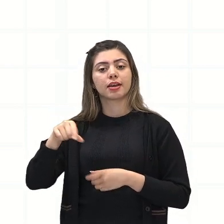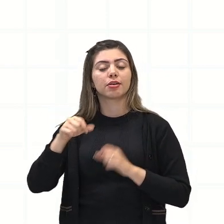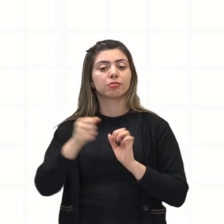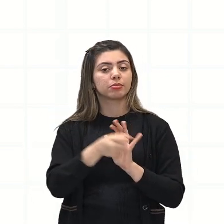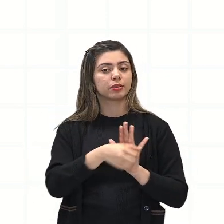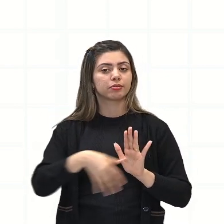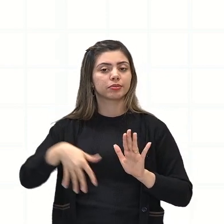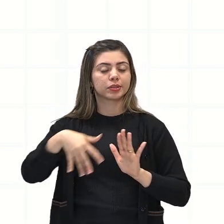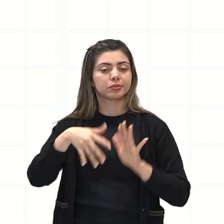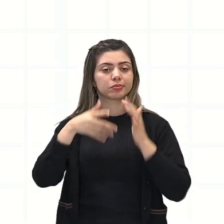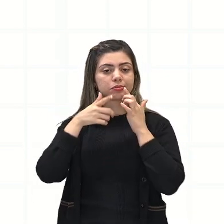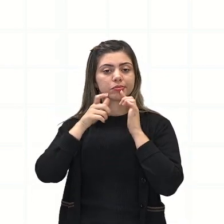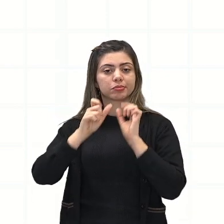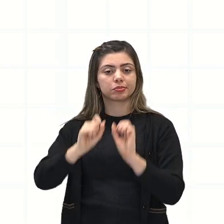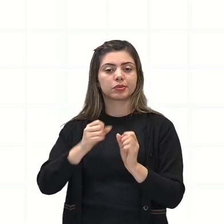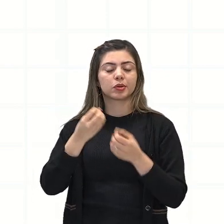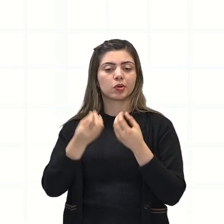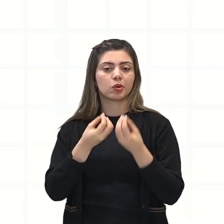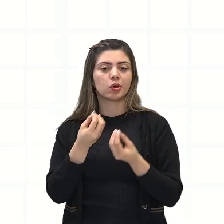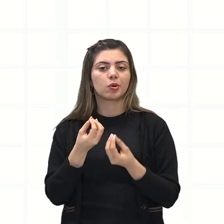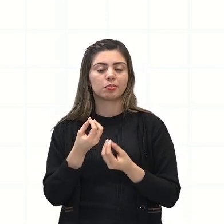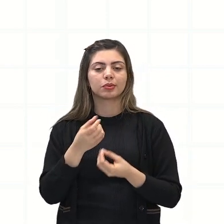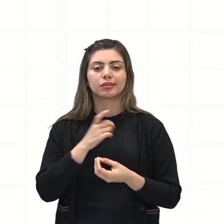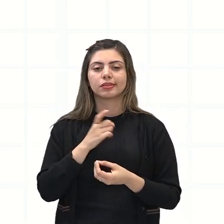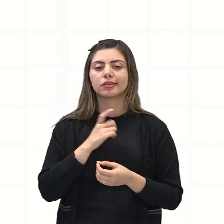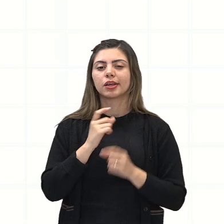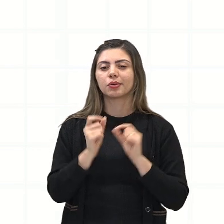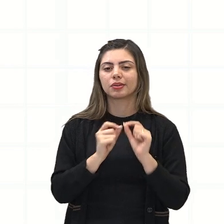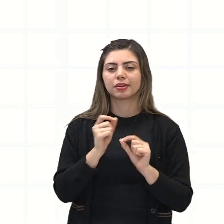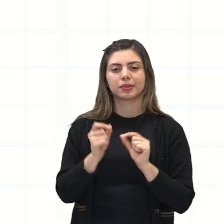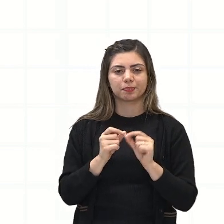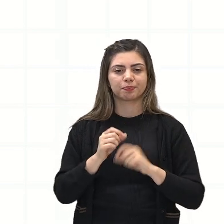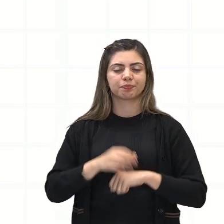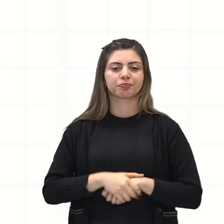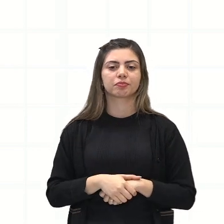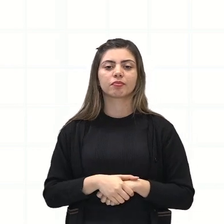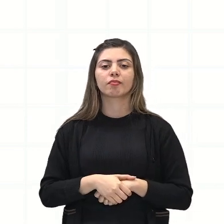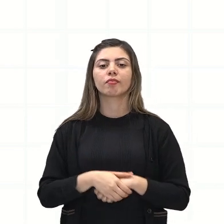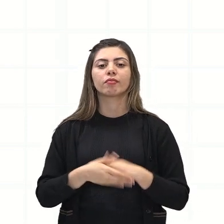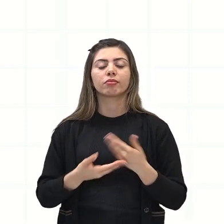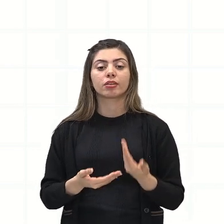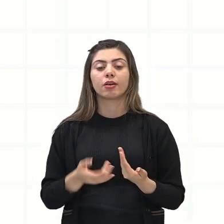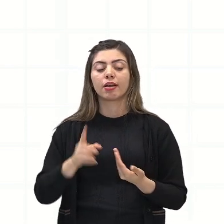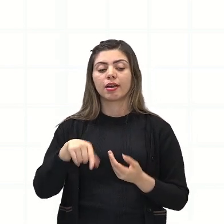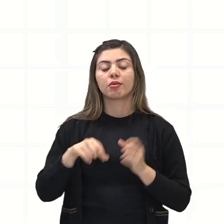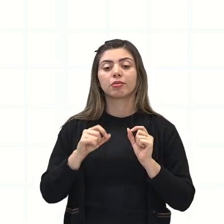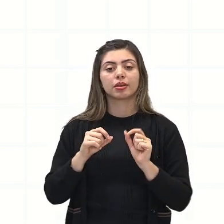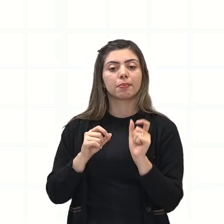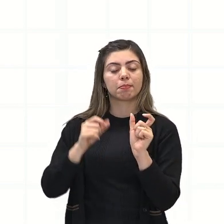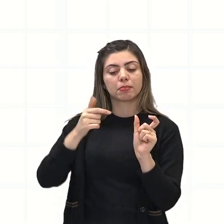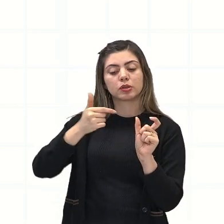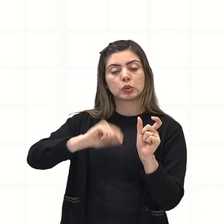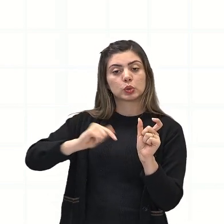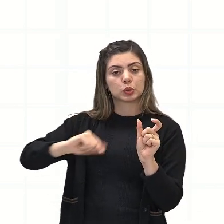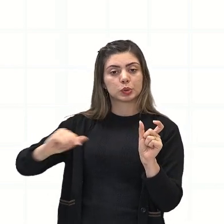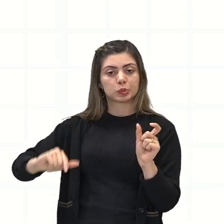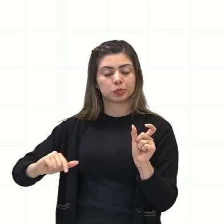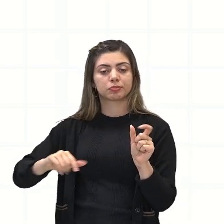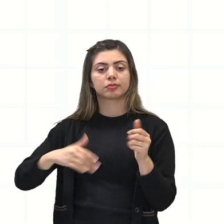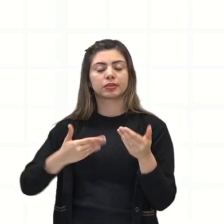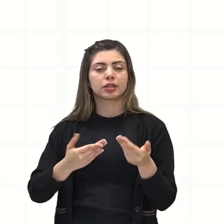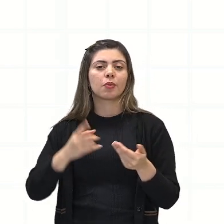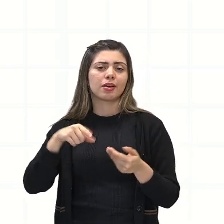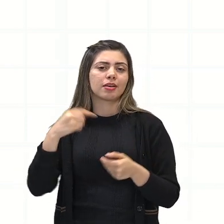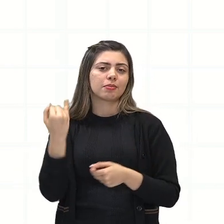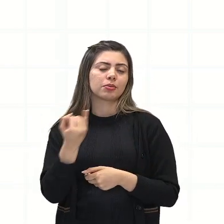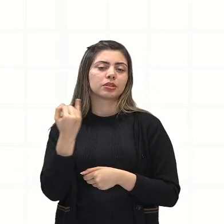de linguagem que consiste na repetição, bastante importante, porque o som trabalha muito com essa